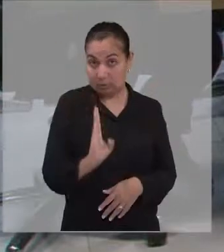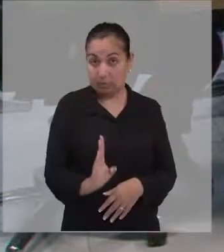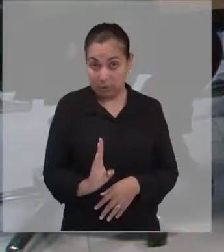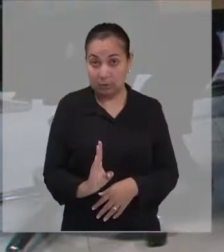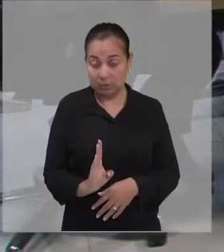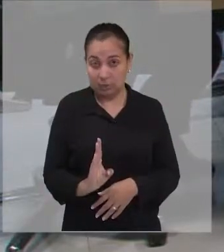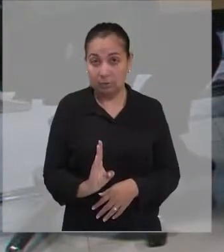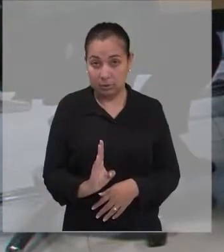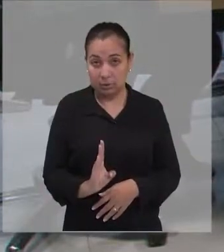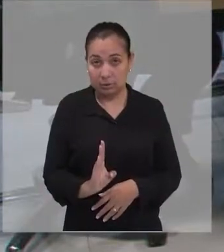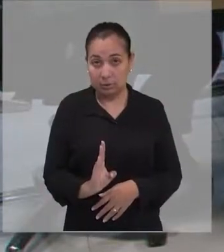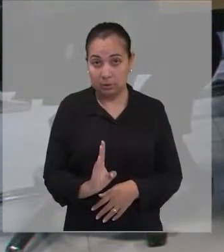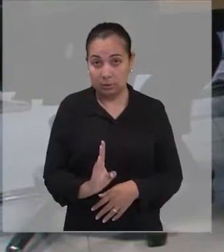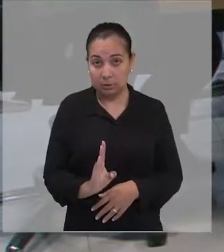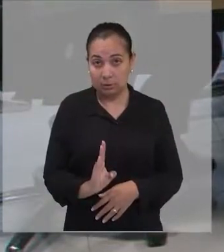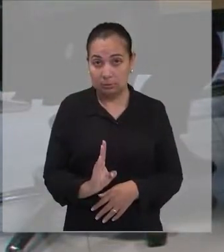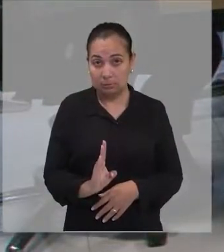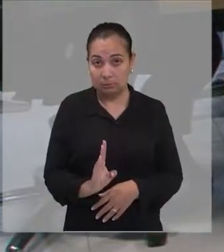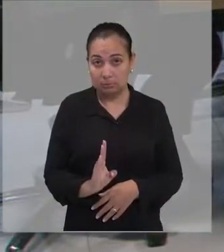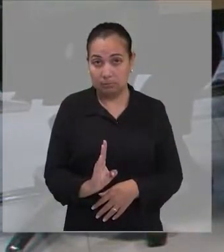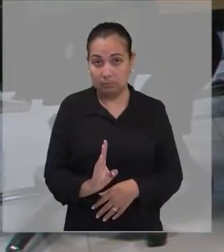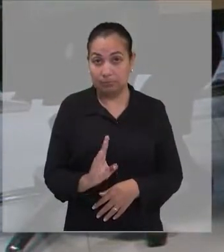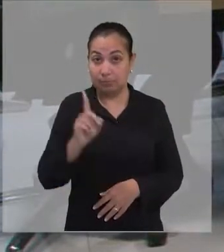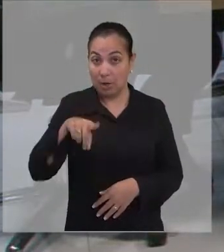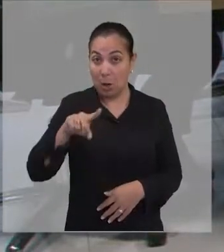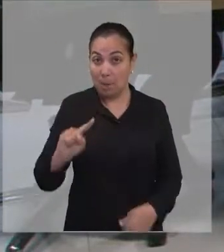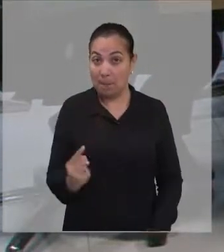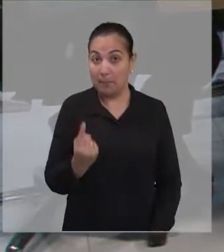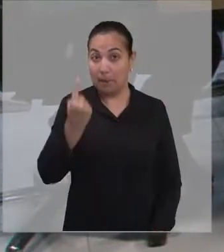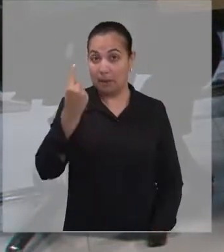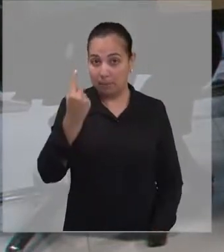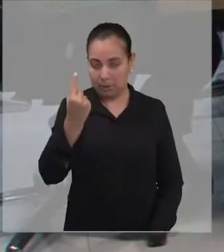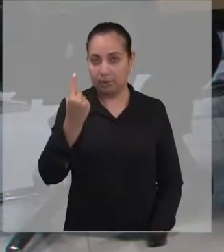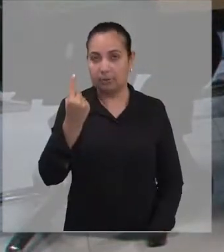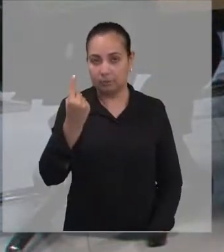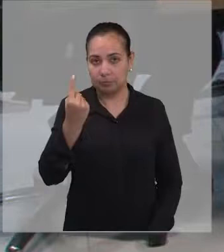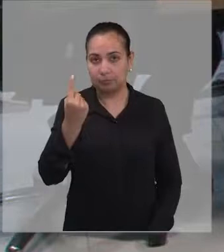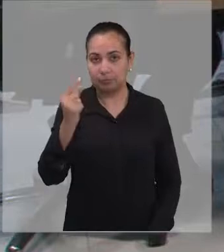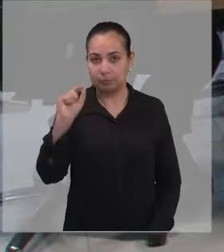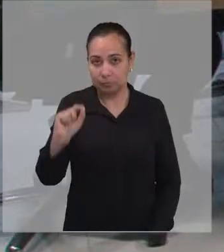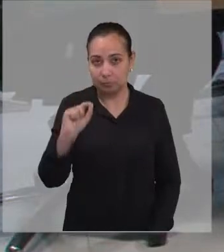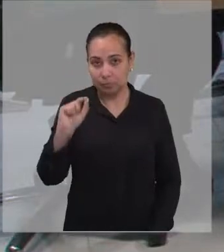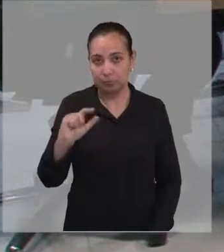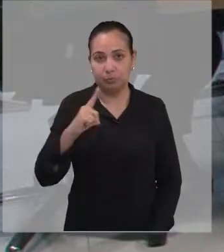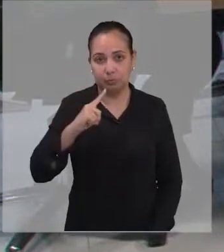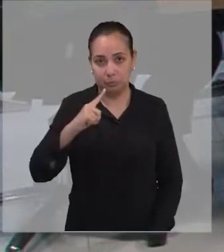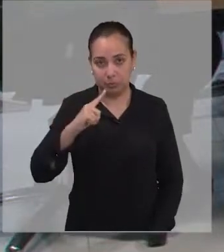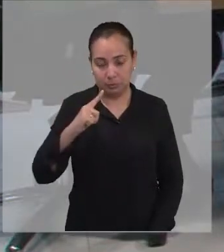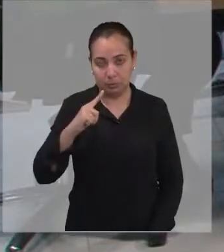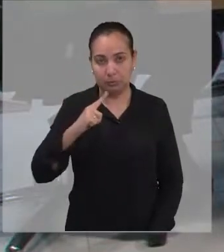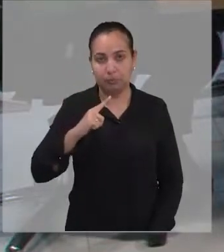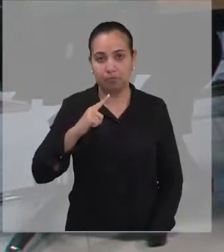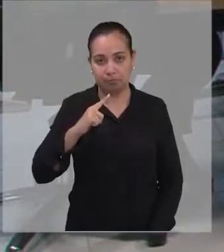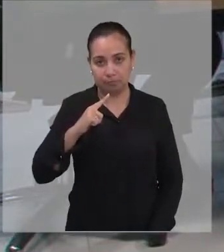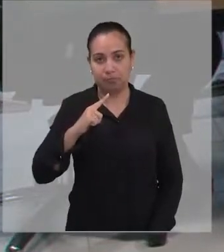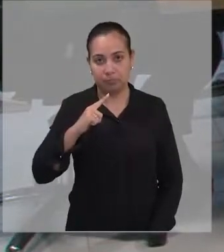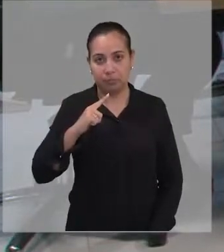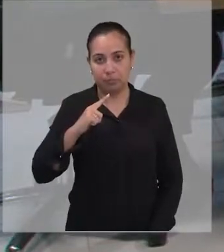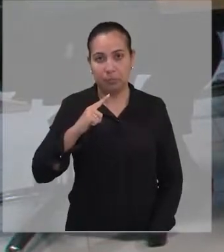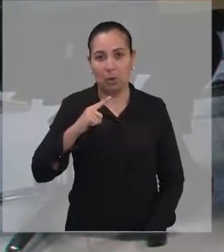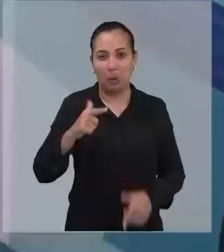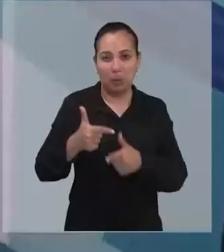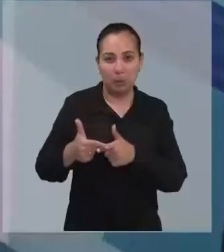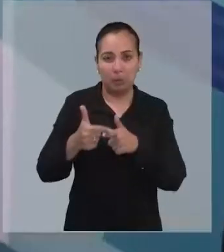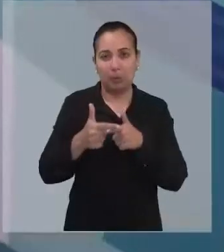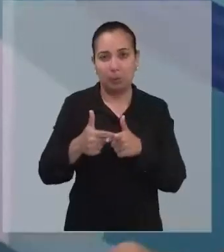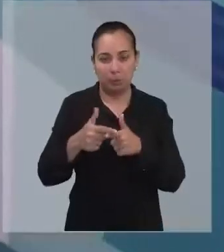na história da democracia brasileira, seria o primeiro caso, e isso já se dá como algo certo em razão de todo esse desgaste que isso provocou. Professor Rui, você